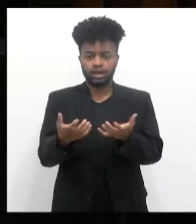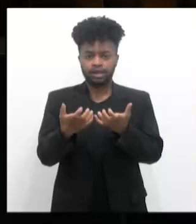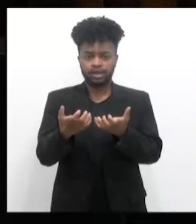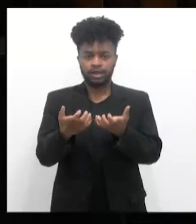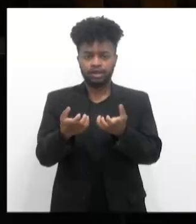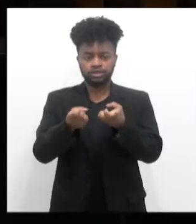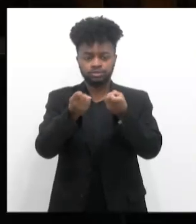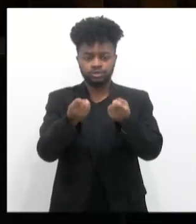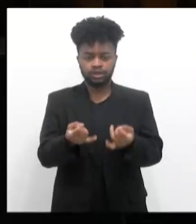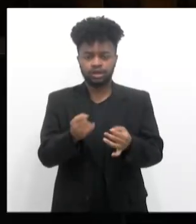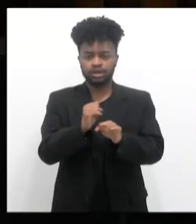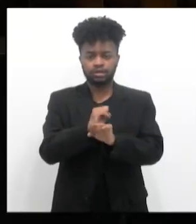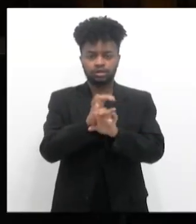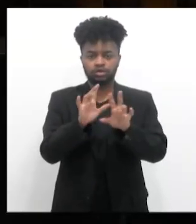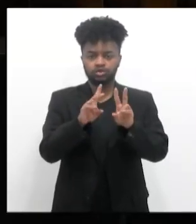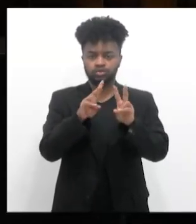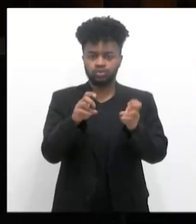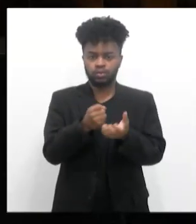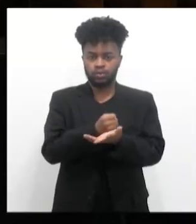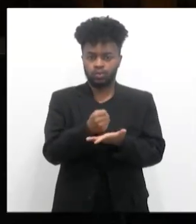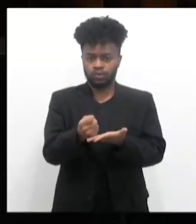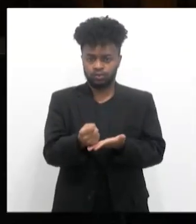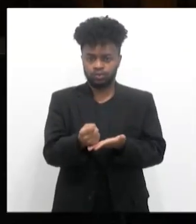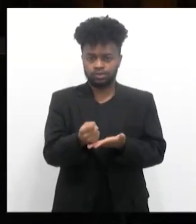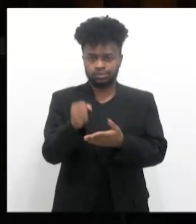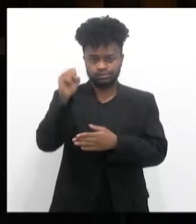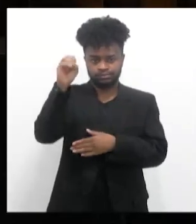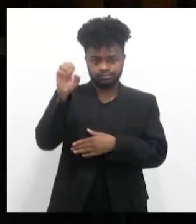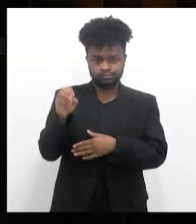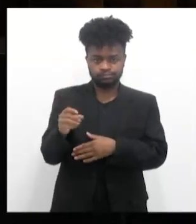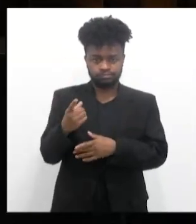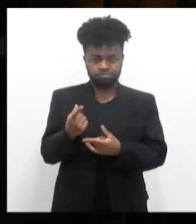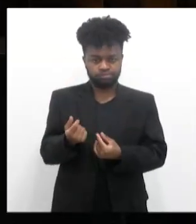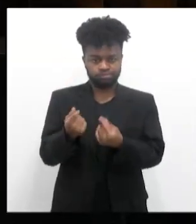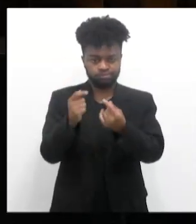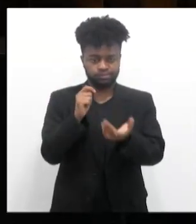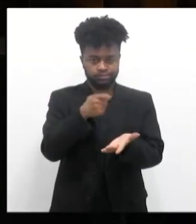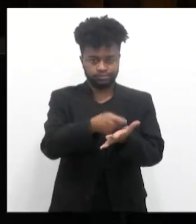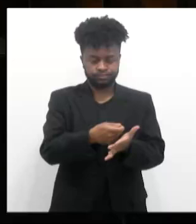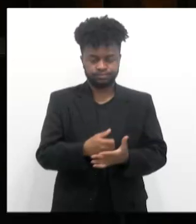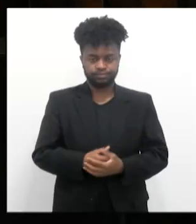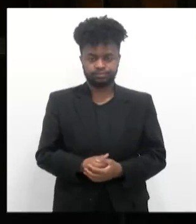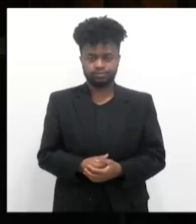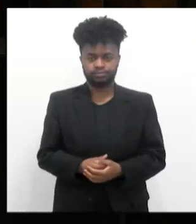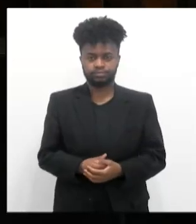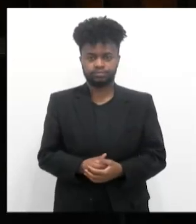esclarecimento sobre esse contrato de semáforos superfaturados.